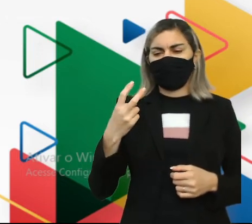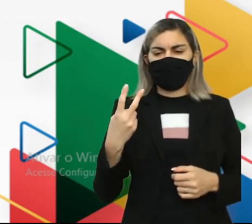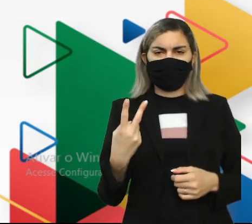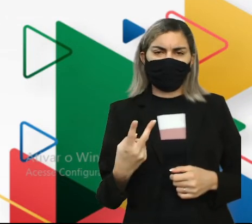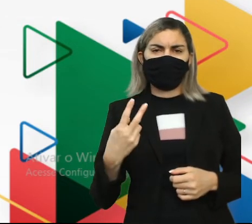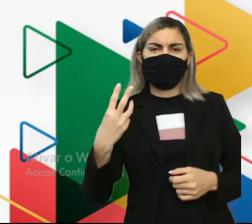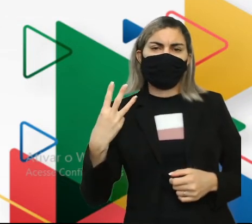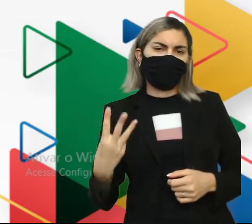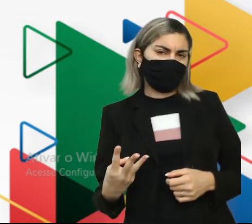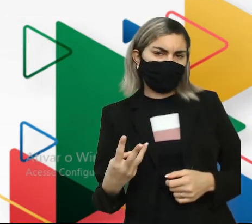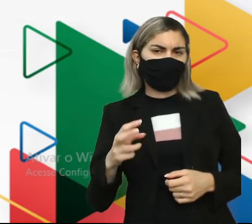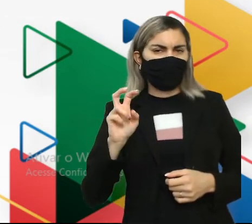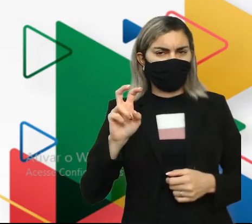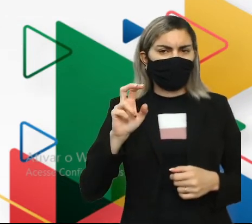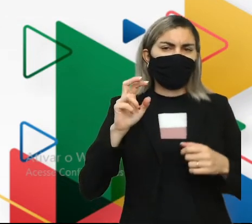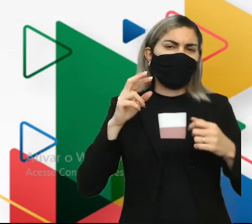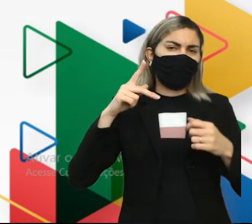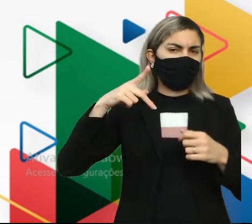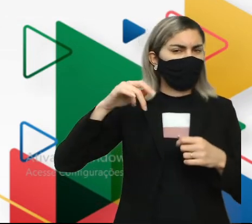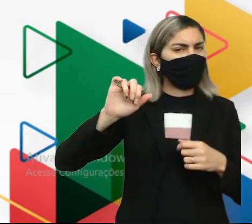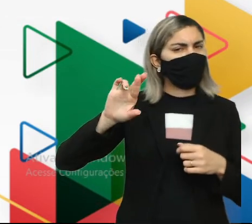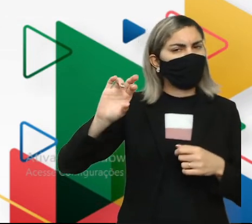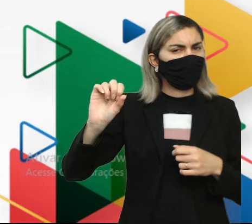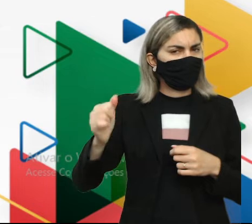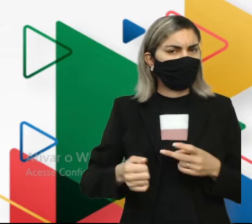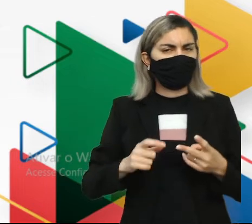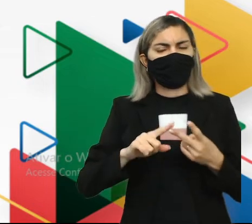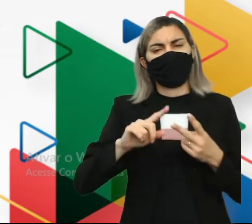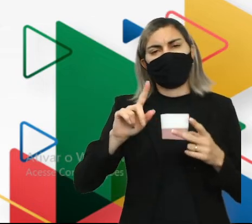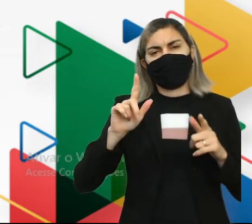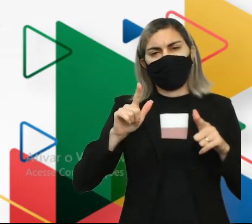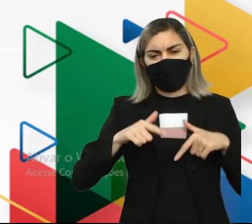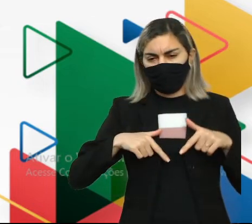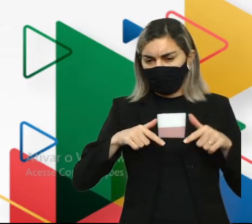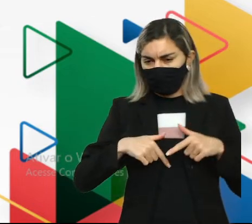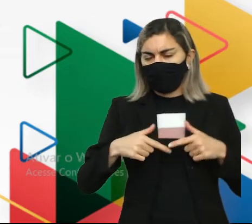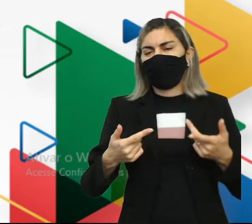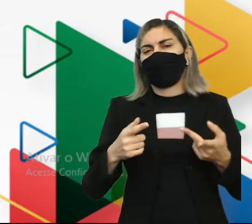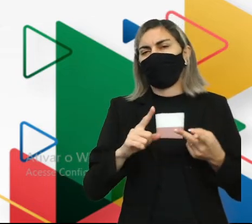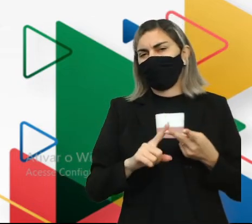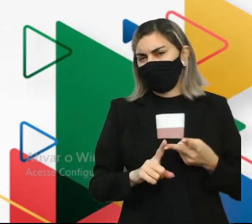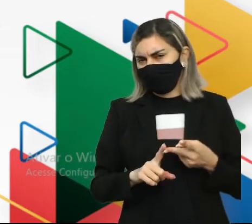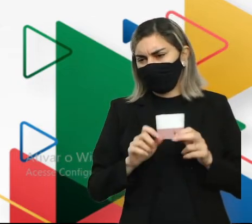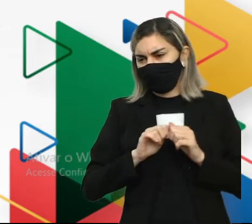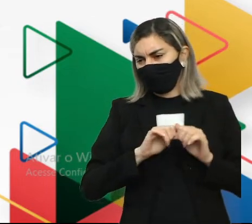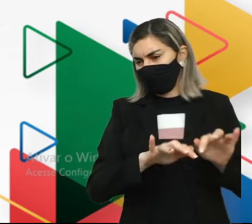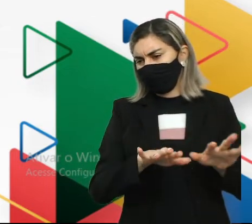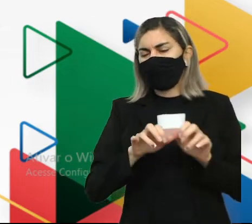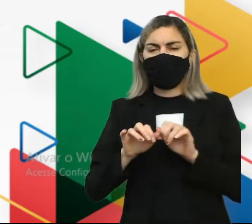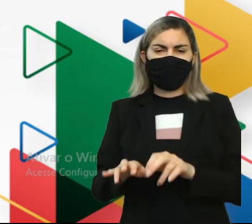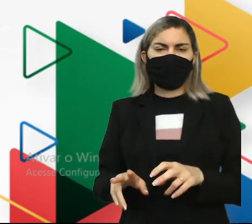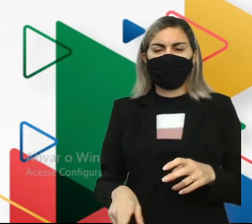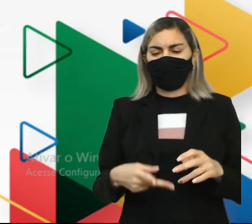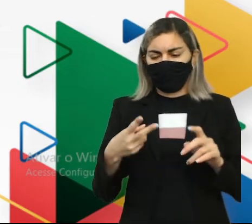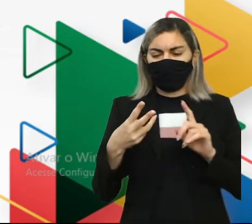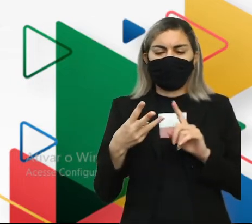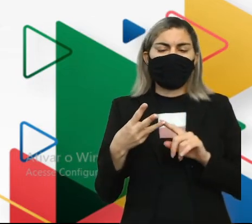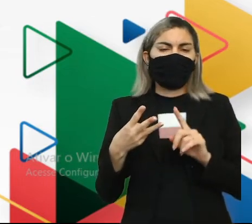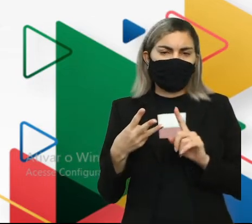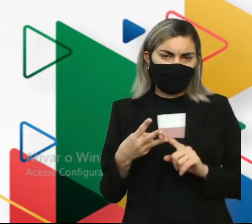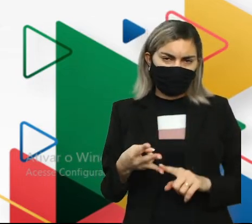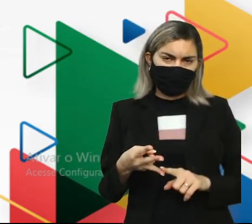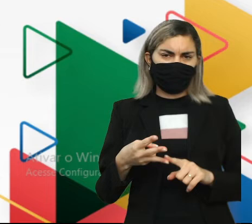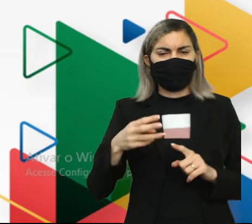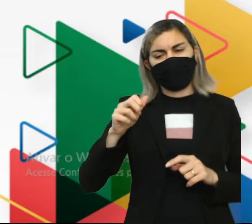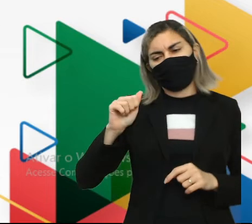ó, os 5 seriam os persas, a satrapia que eu falei, os hebreus que são invadidos e causa diáspora que a gente citou aqui nessa aula, e por fim,